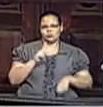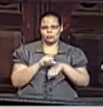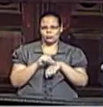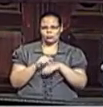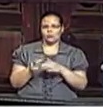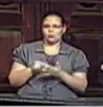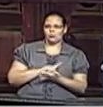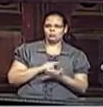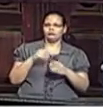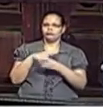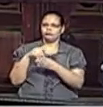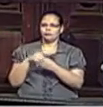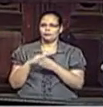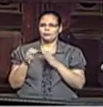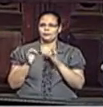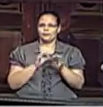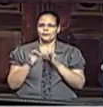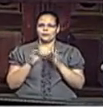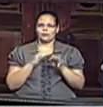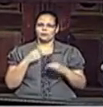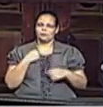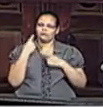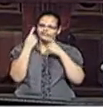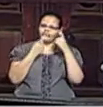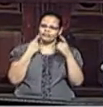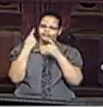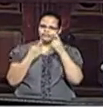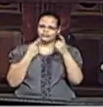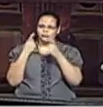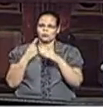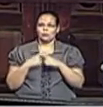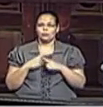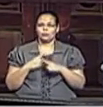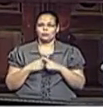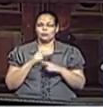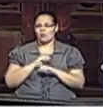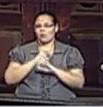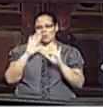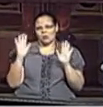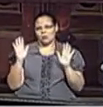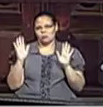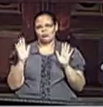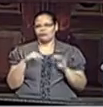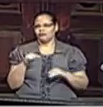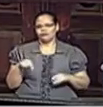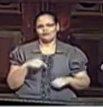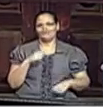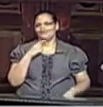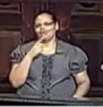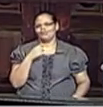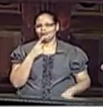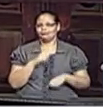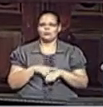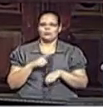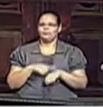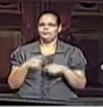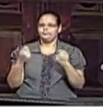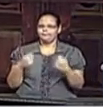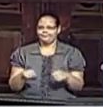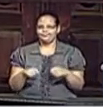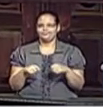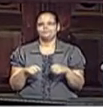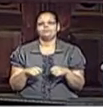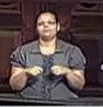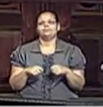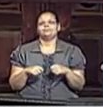votação do projeto. Isso me causou uma enorme preocupação, porque estava claro ali que nós não teríamos o tempo necessário e as